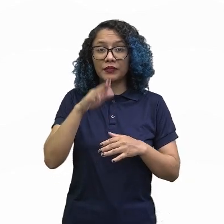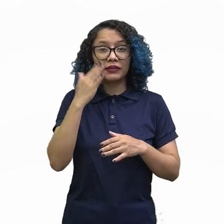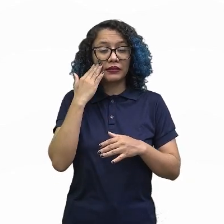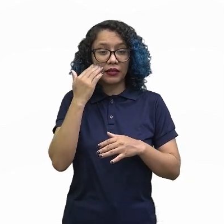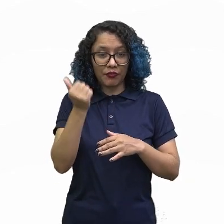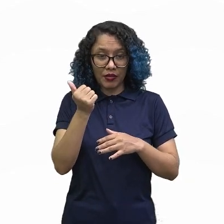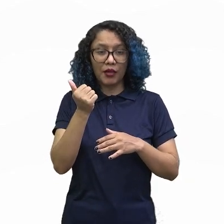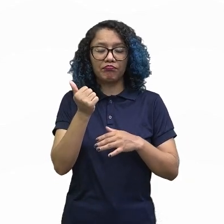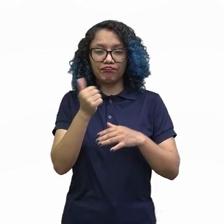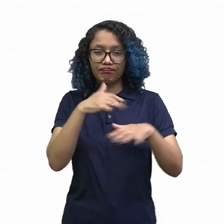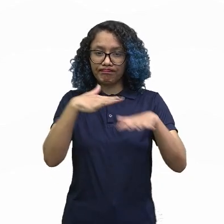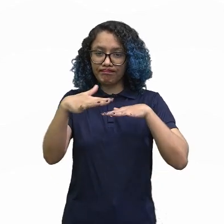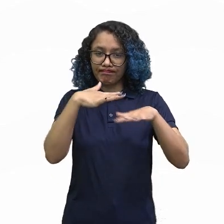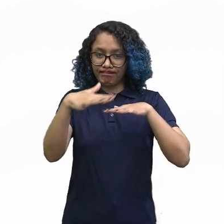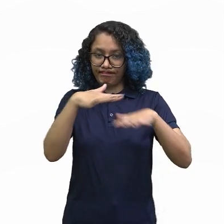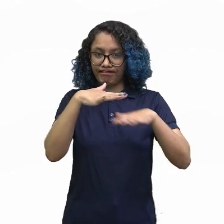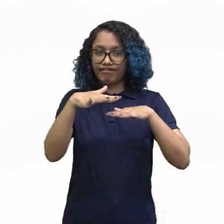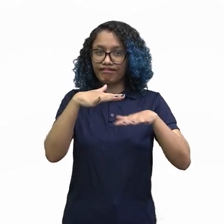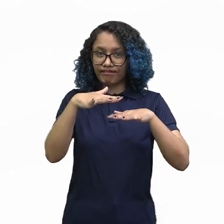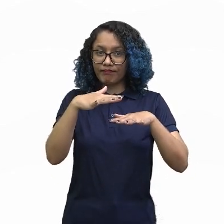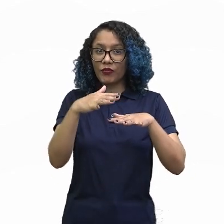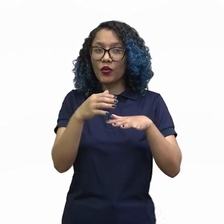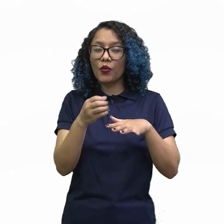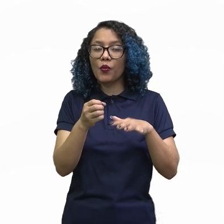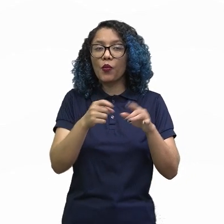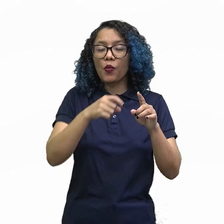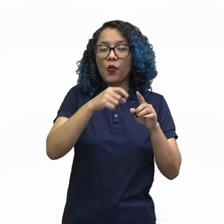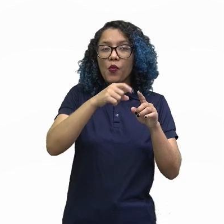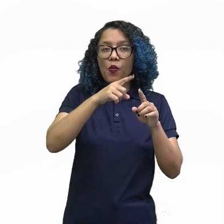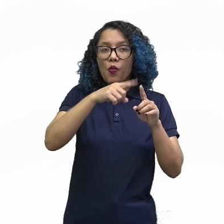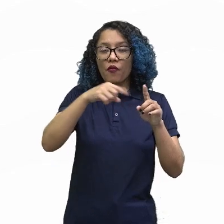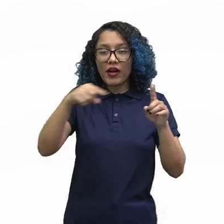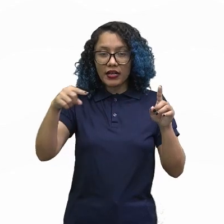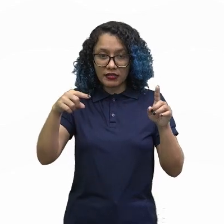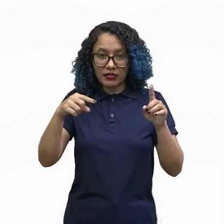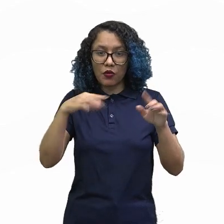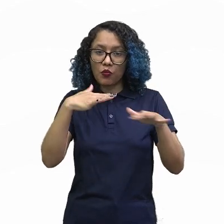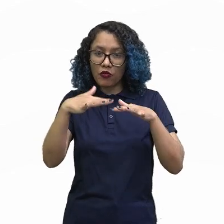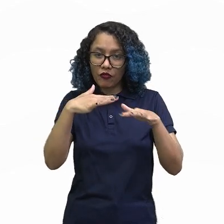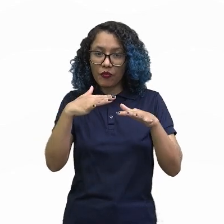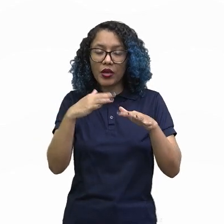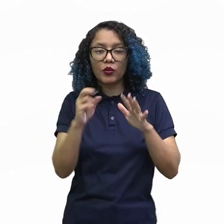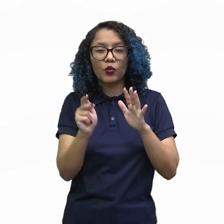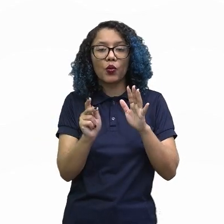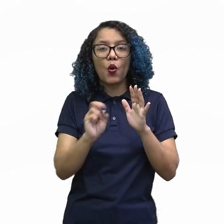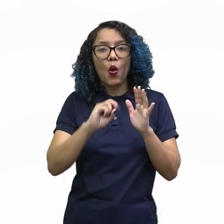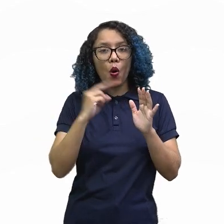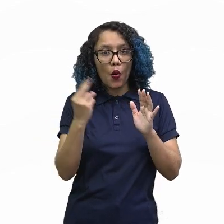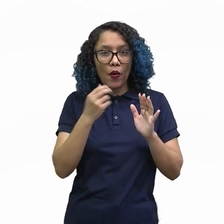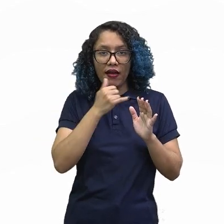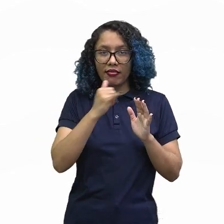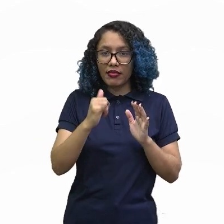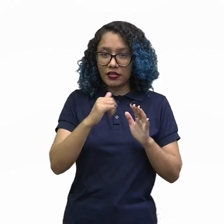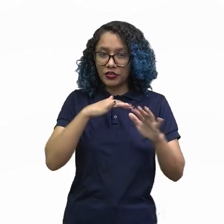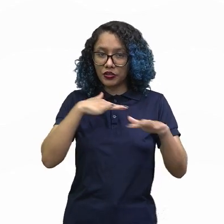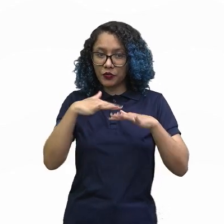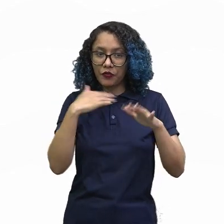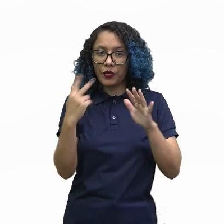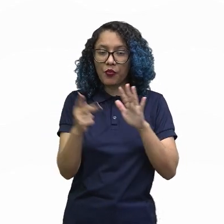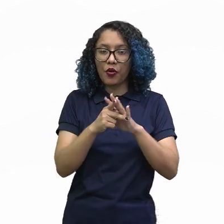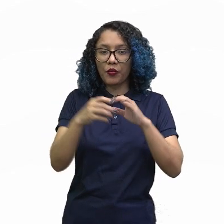utilizada para medir o grau de agitação ou a energia cinética das moléculas de